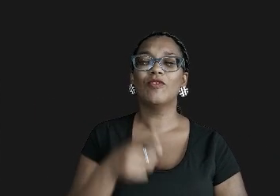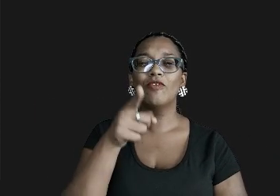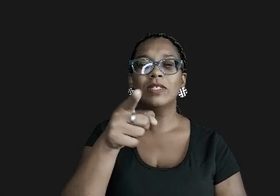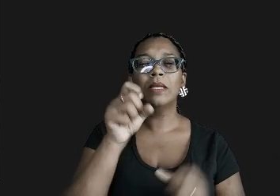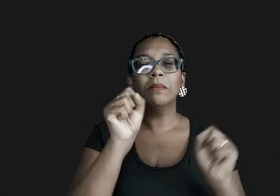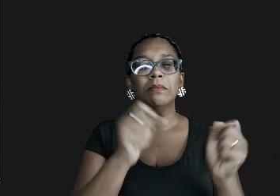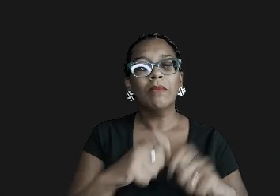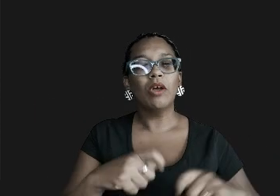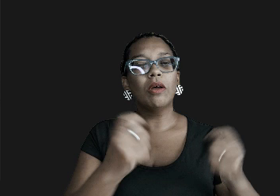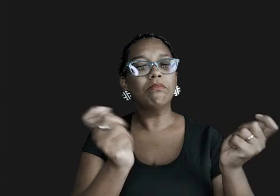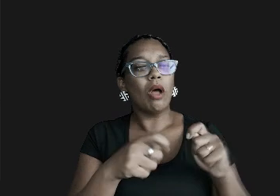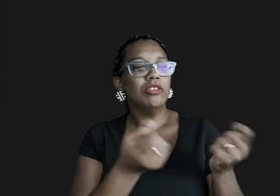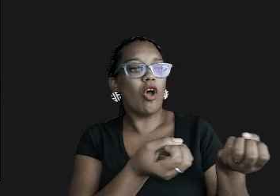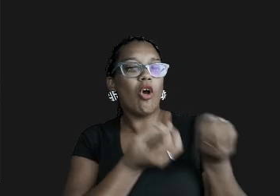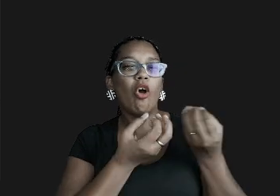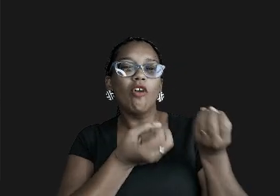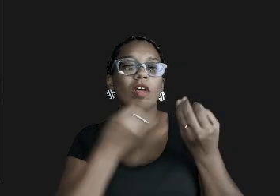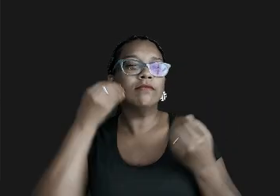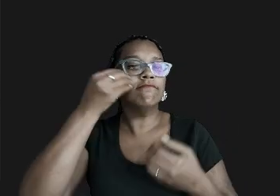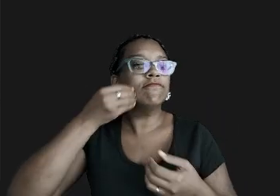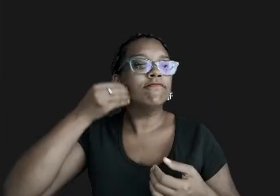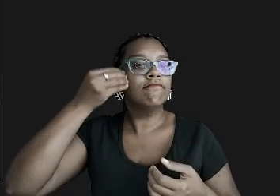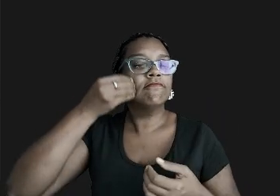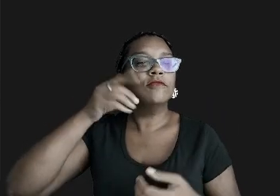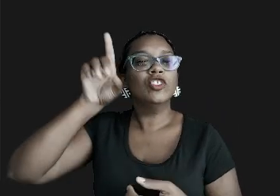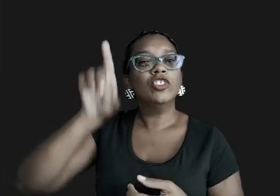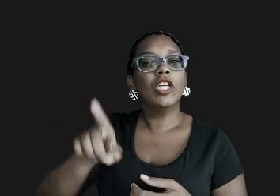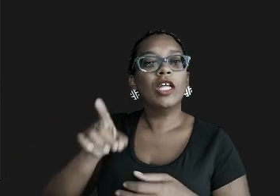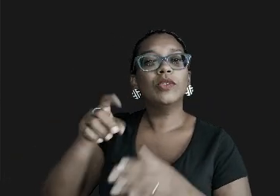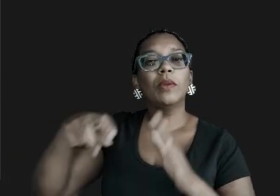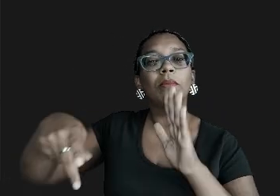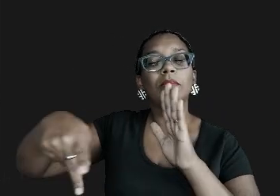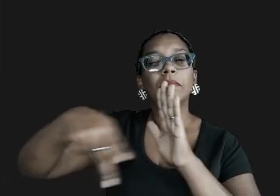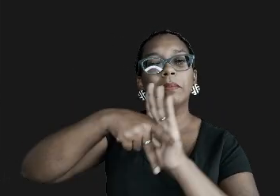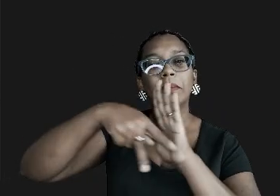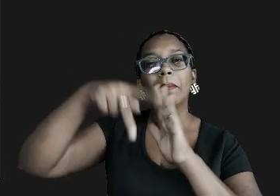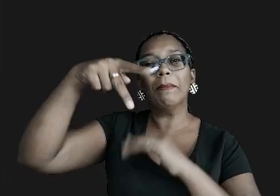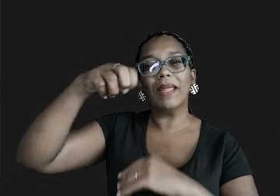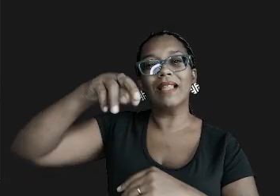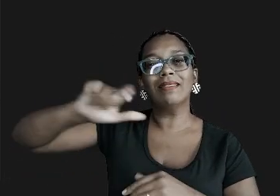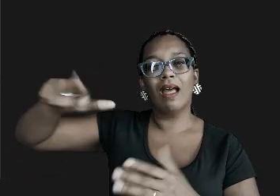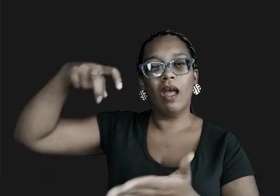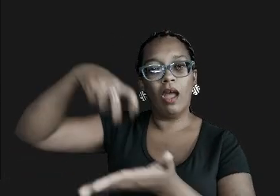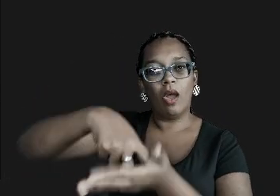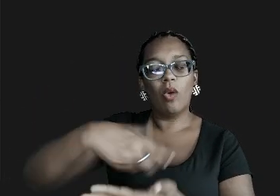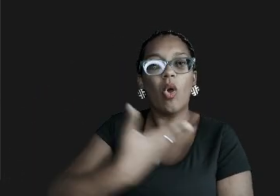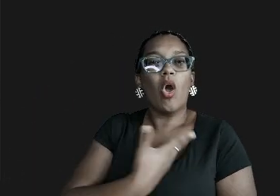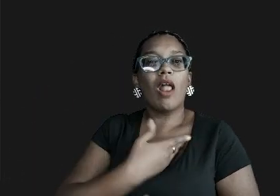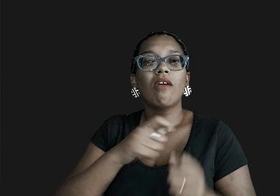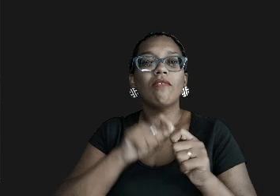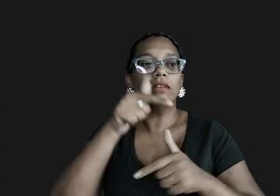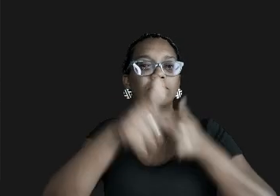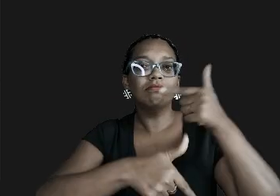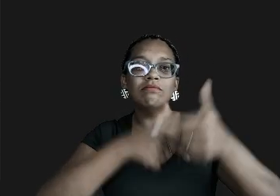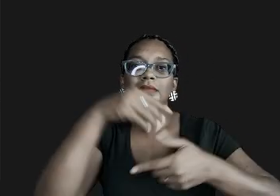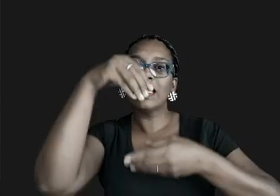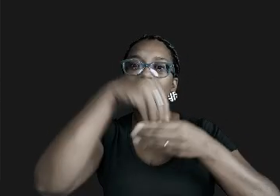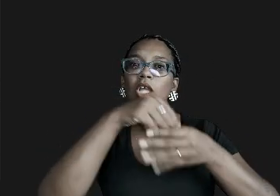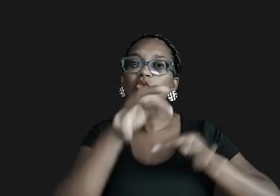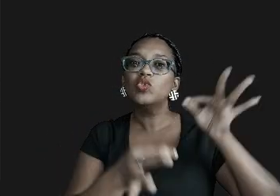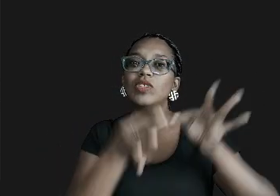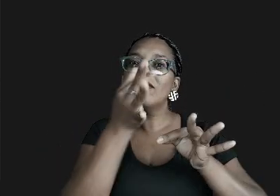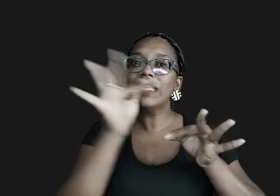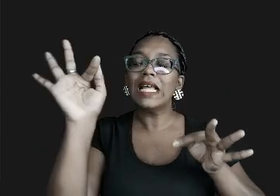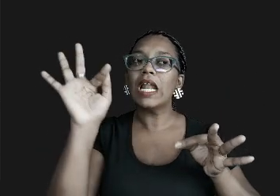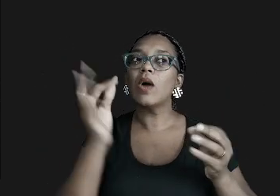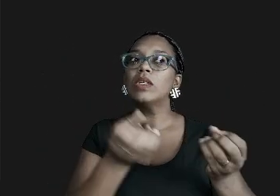poder ouvir a experiência do Direito Penal a experiência do processo penal o que os colegas fazem na justiça federal isso